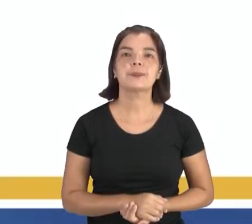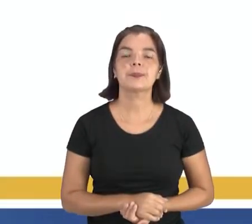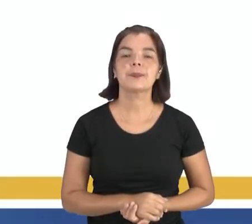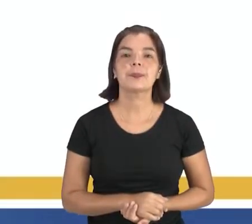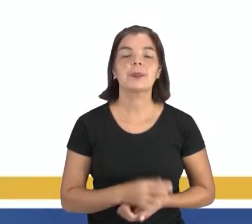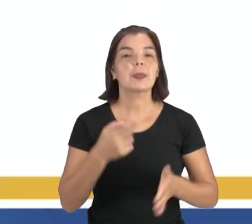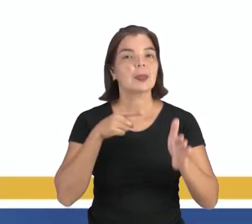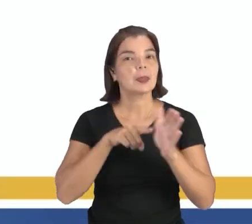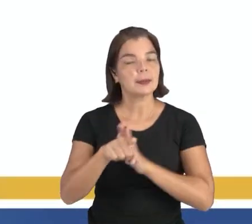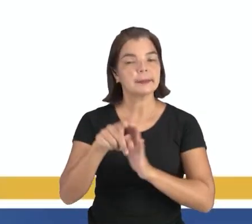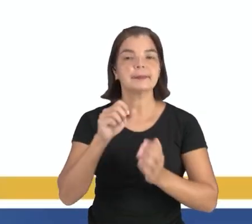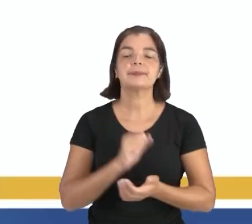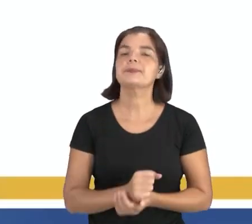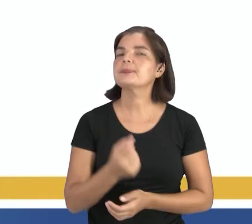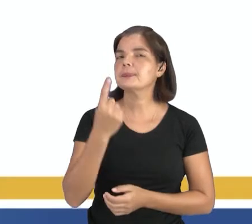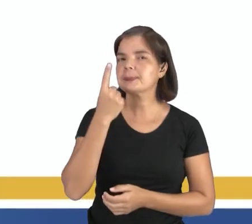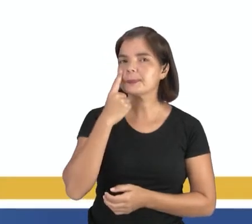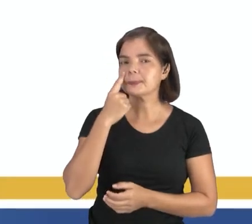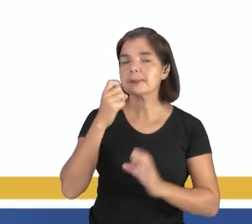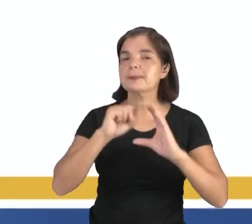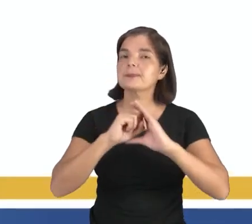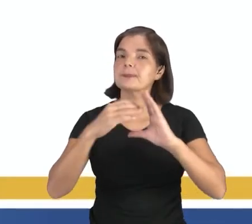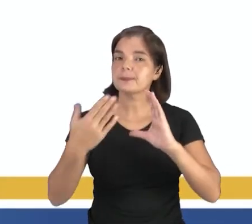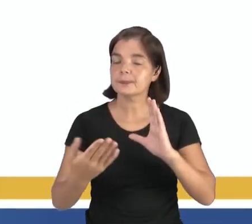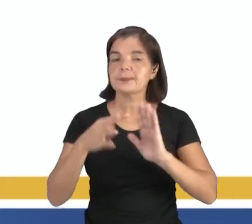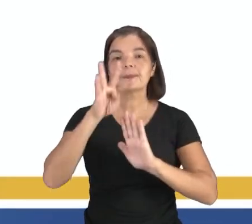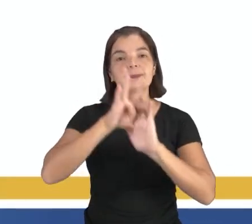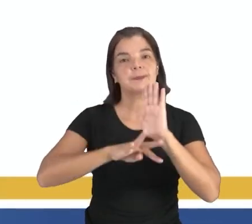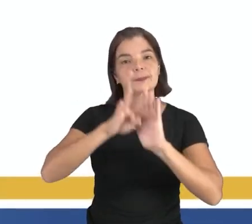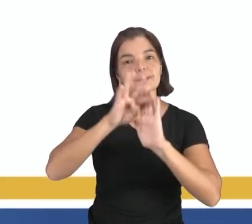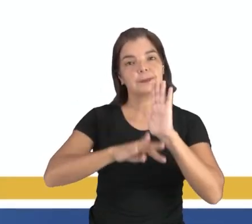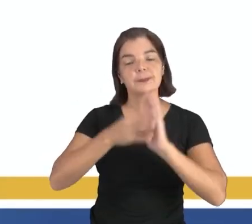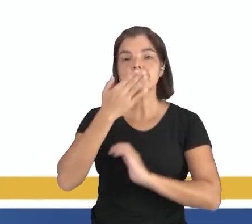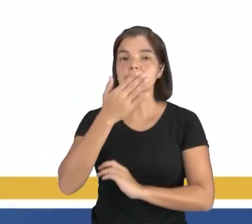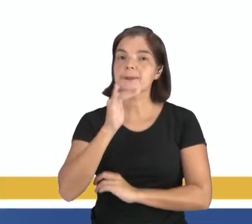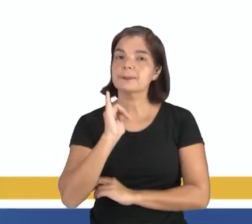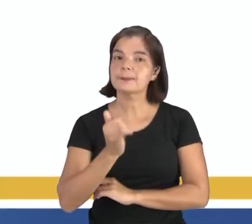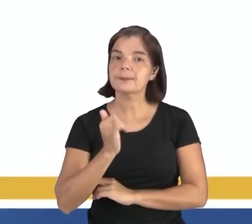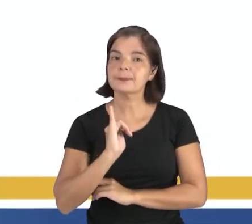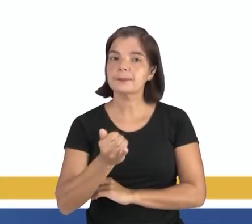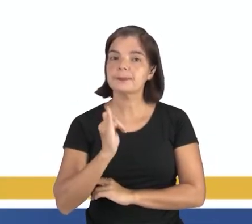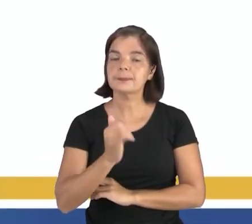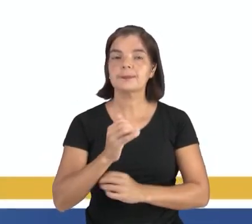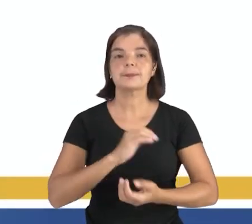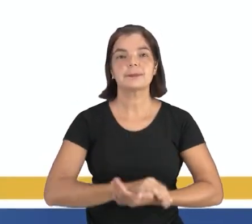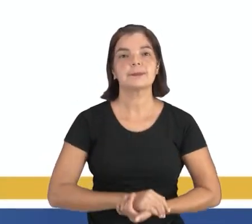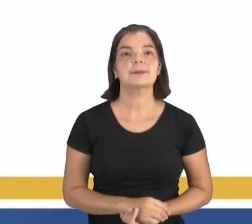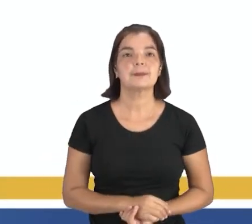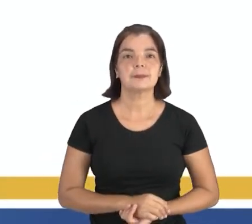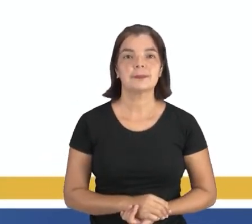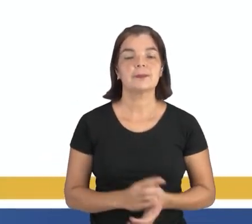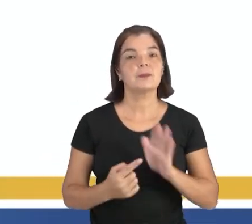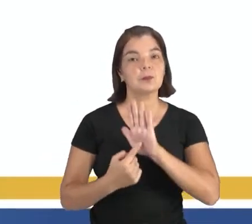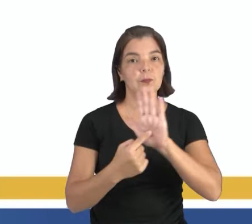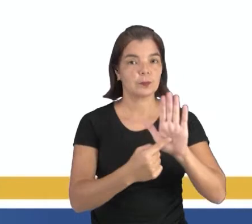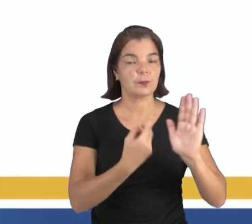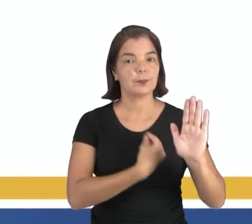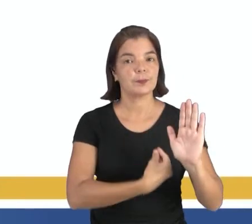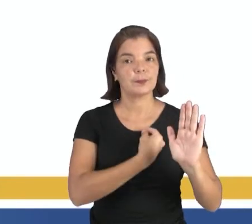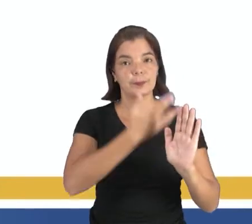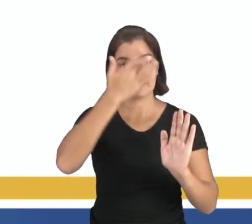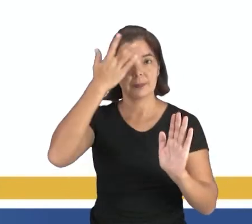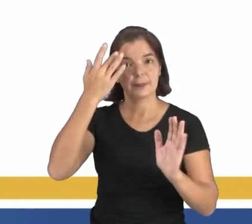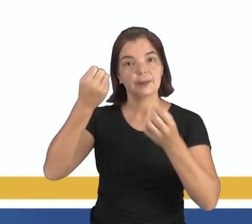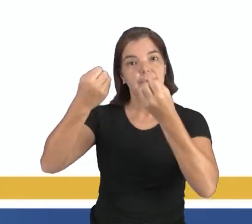às questões. Observe o que caracteriza esse texto como do tipo narrativo. A presença do narrador. O que